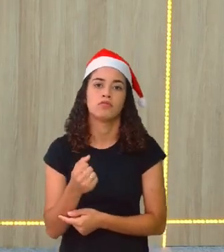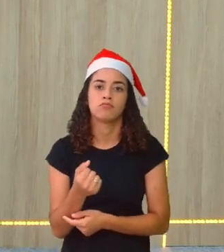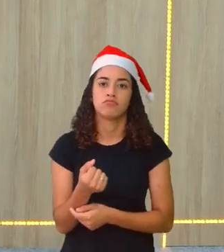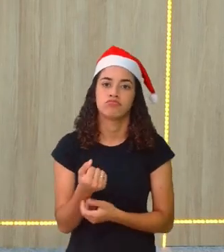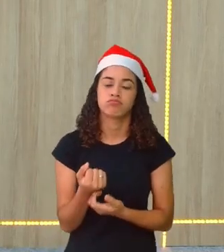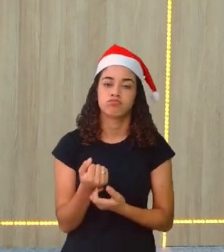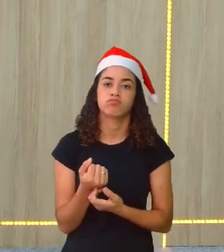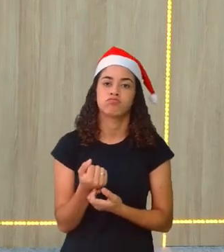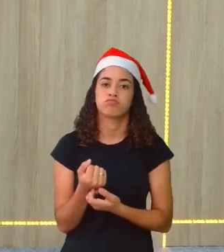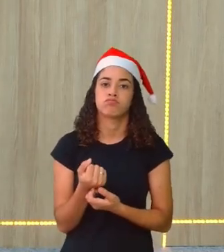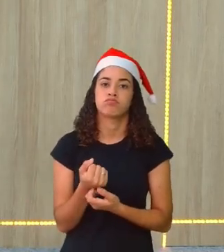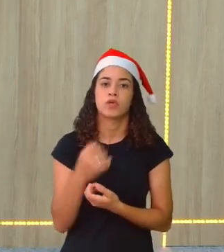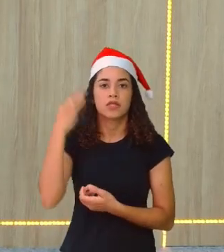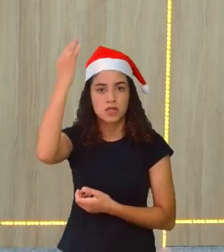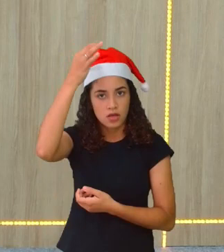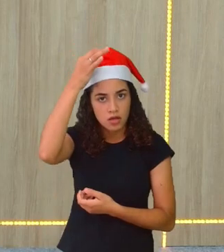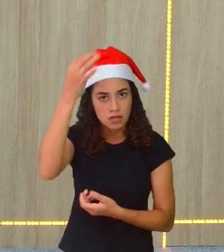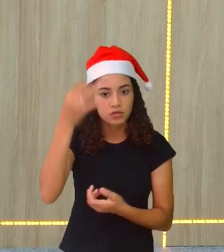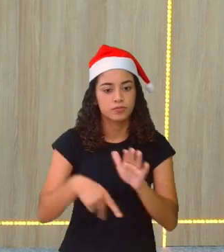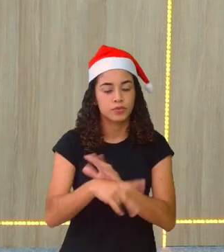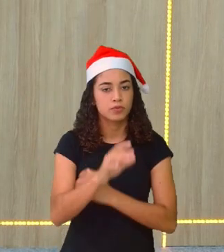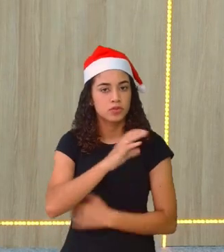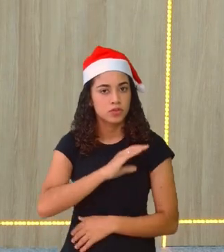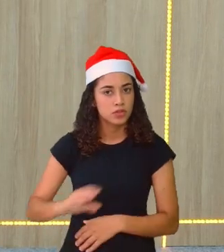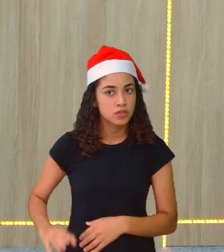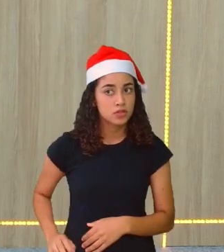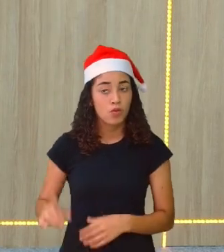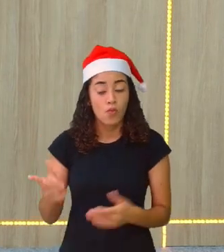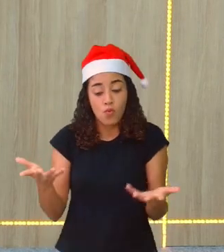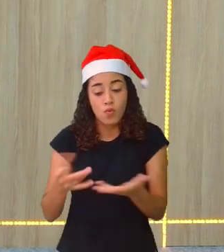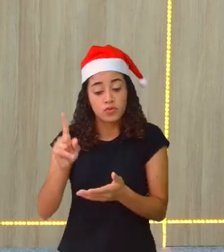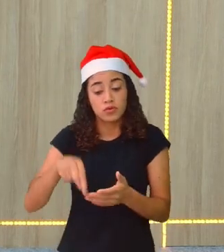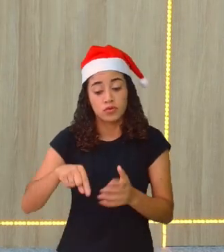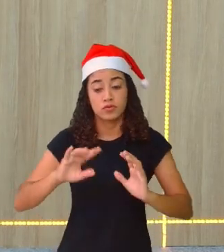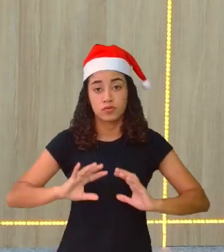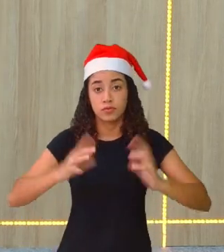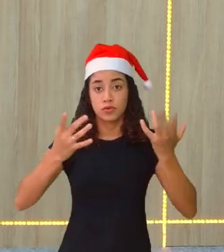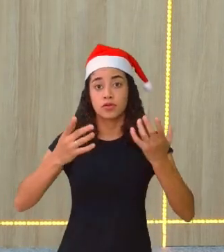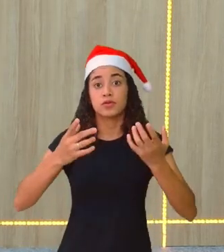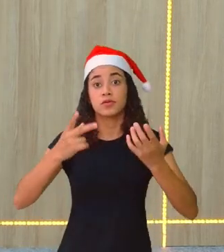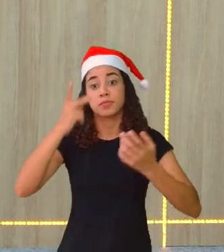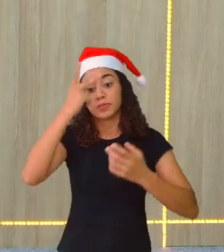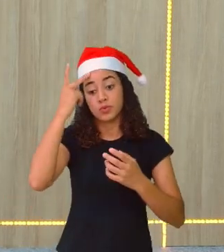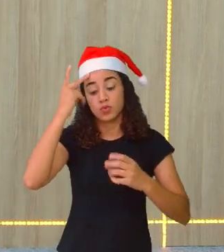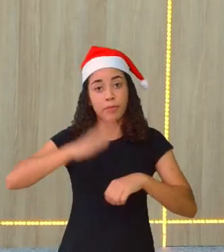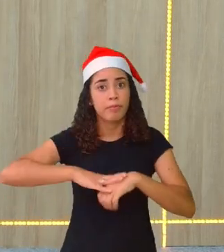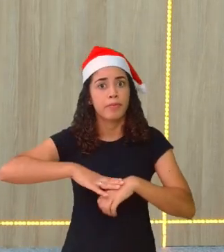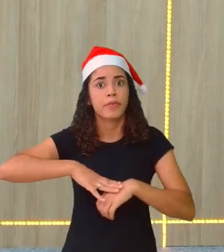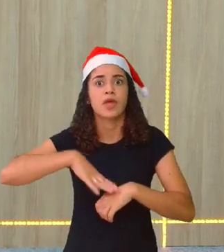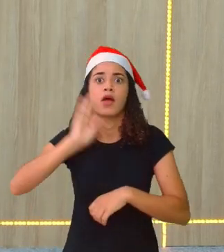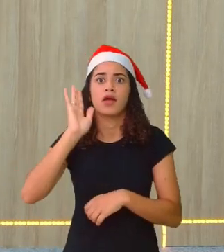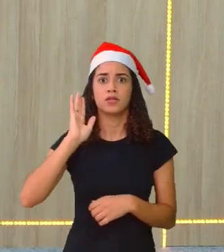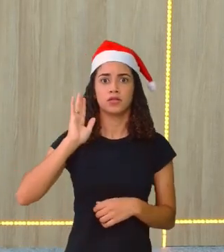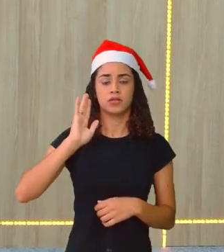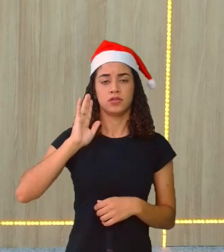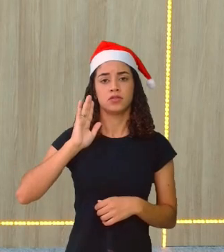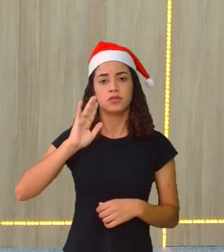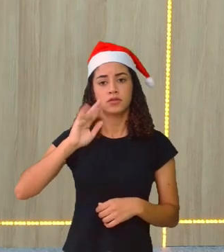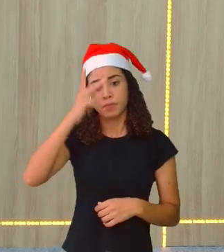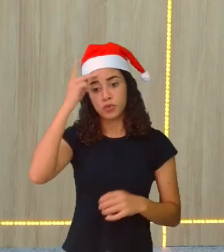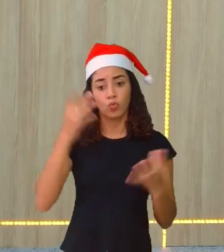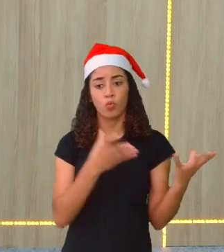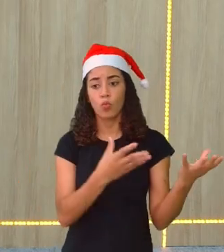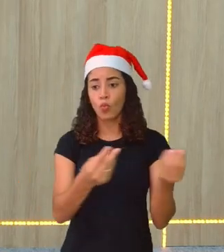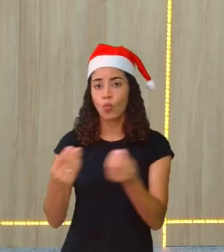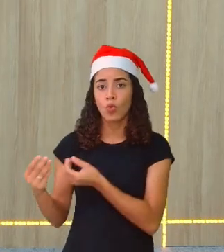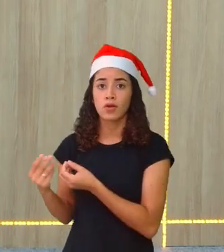pelos cristãos, ele termina sendo hoje comemorado por muito mais gente, por muito mais